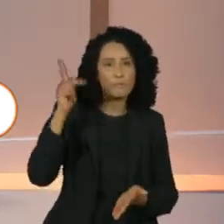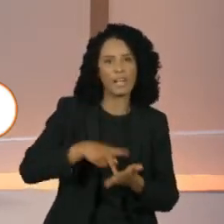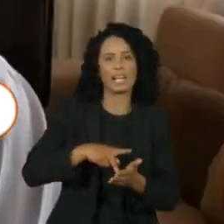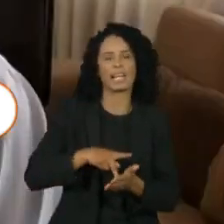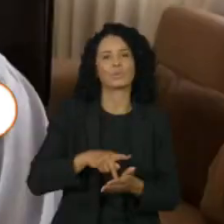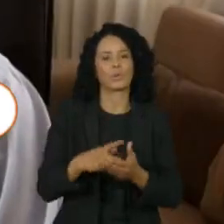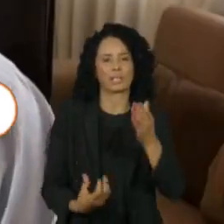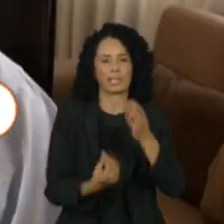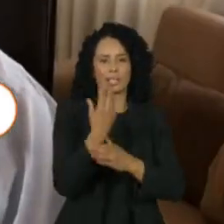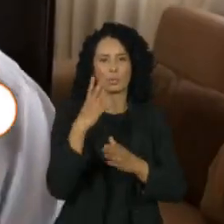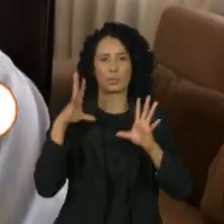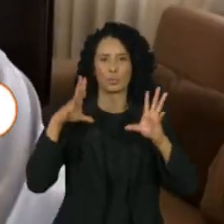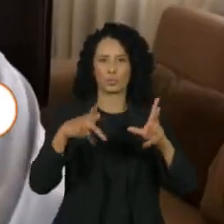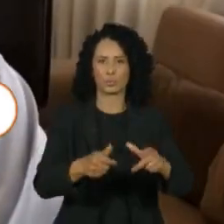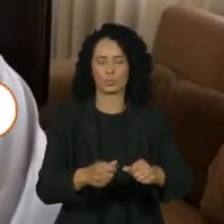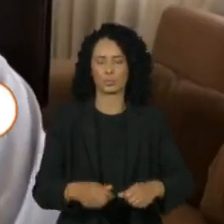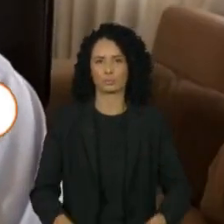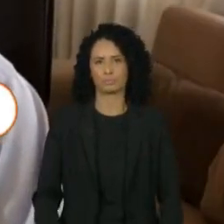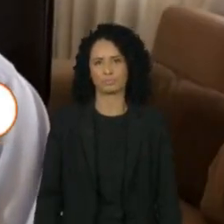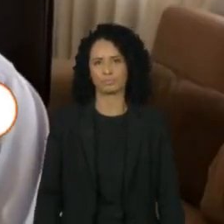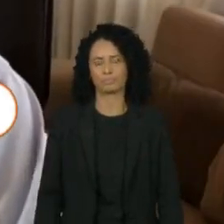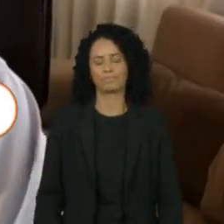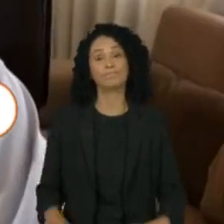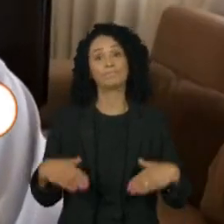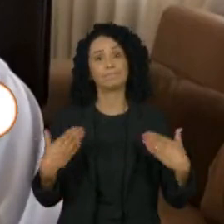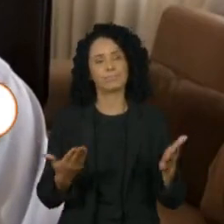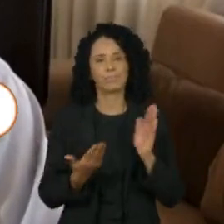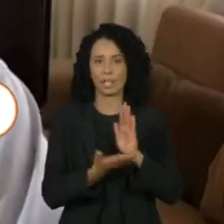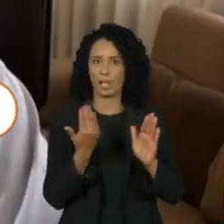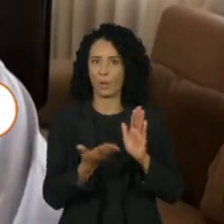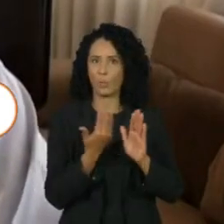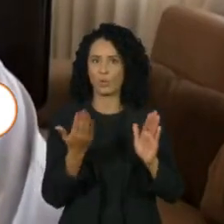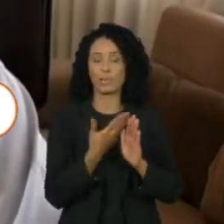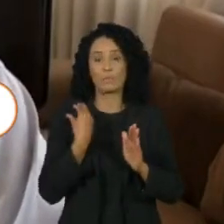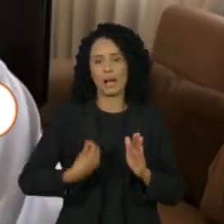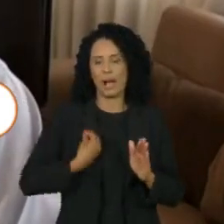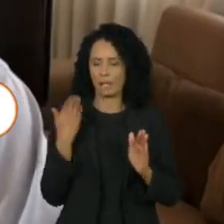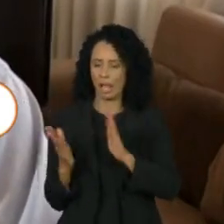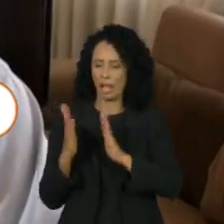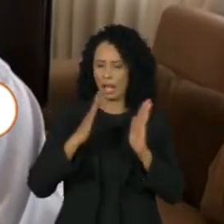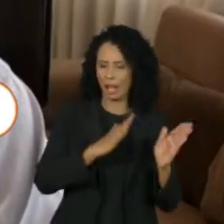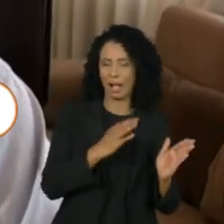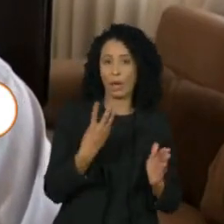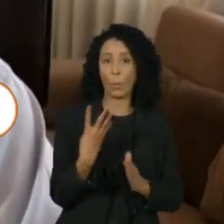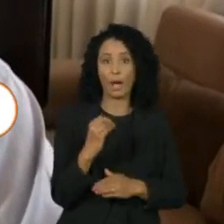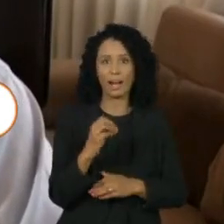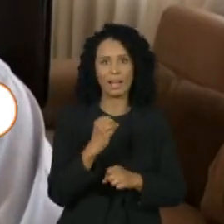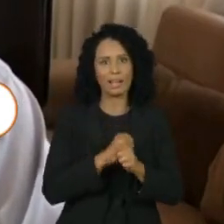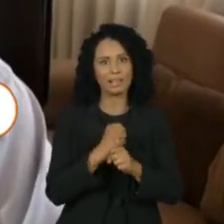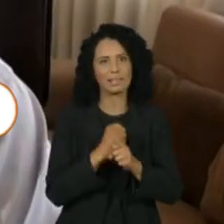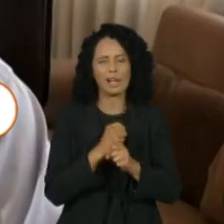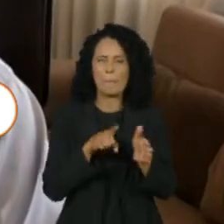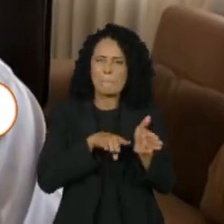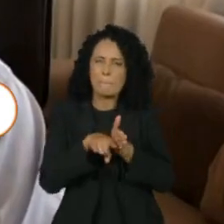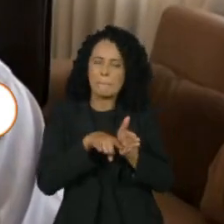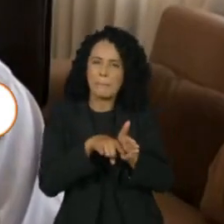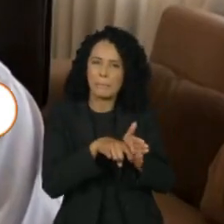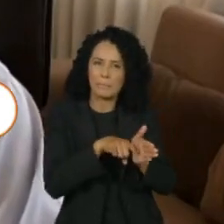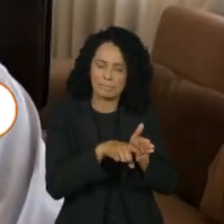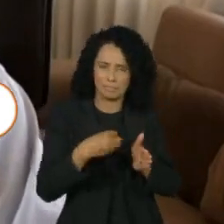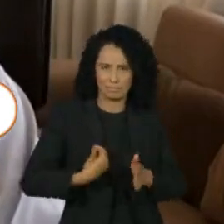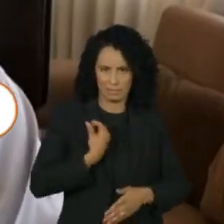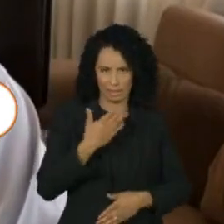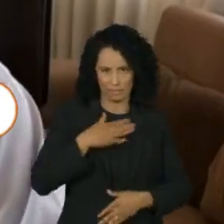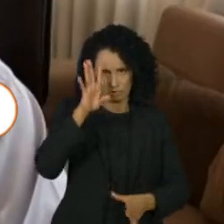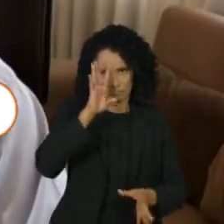Acompanhe. Bom, esse livro resume a minha carreira inteira de 40 anos, né, de pesquisas. Ele foi escrito num período de